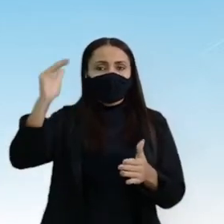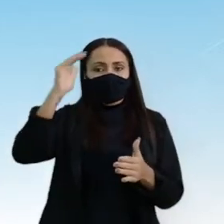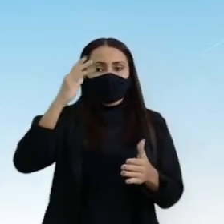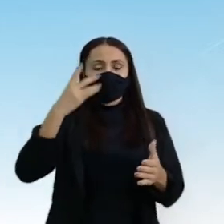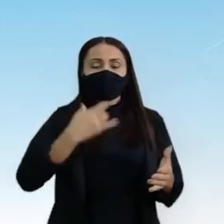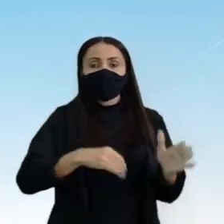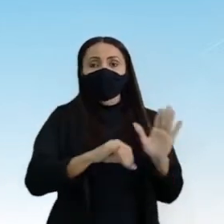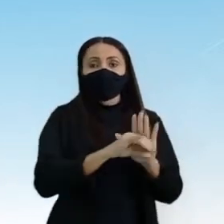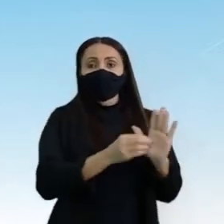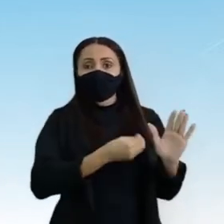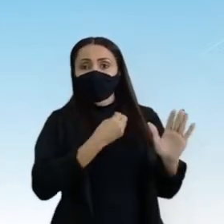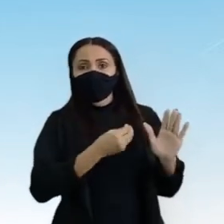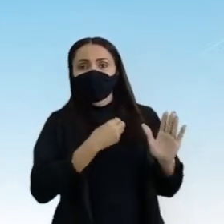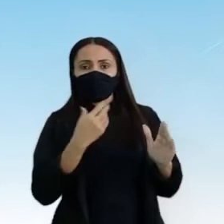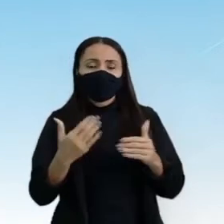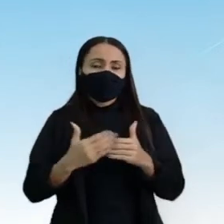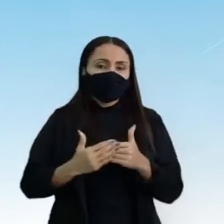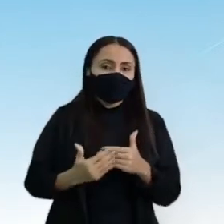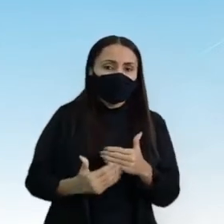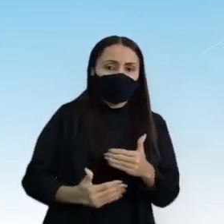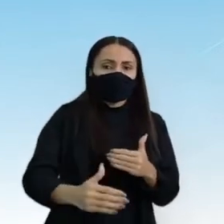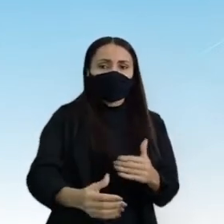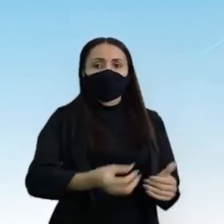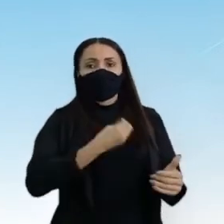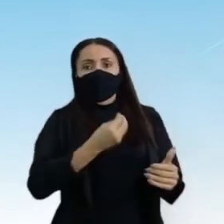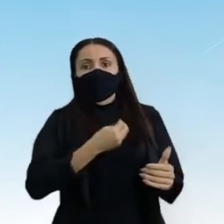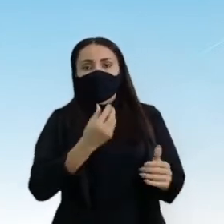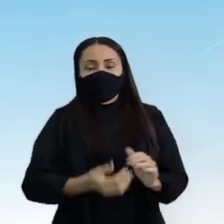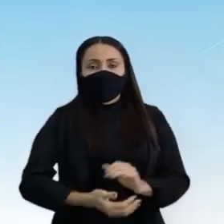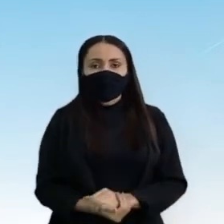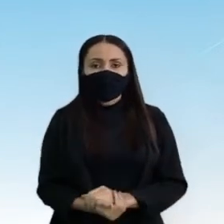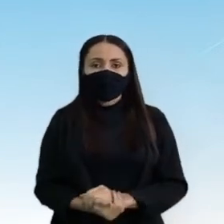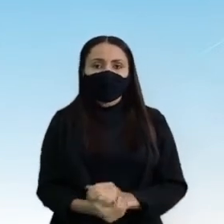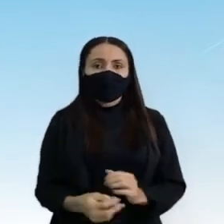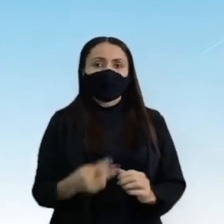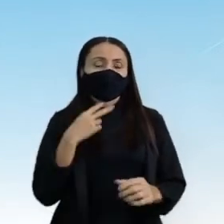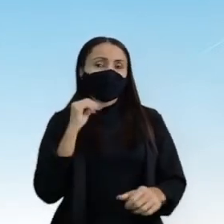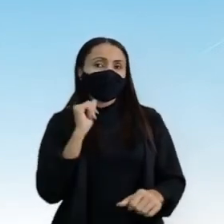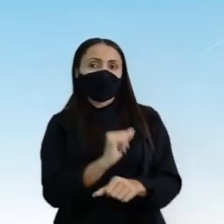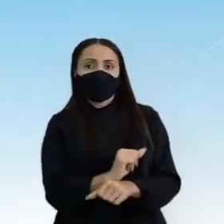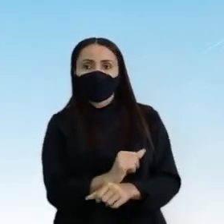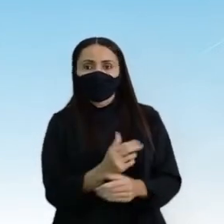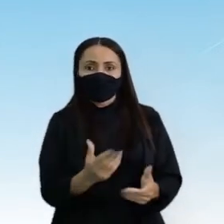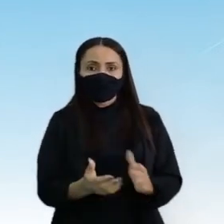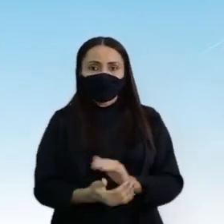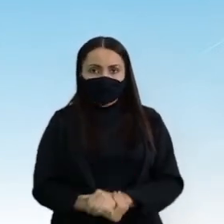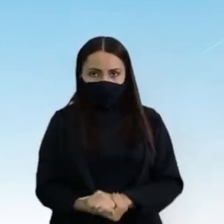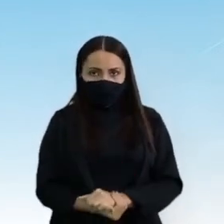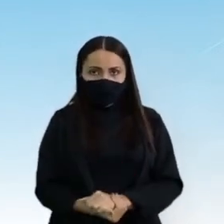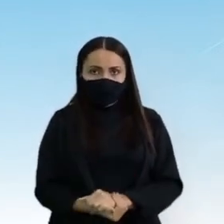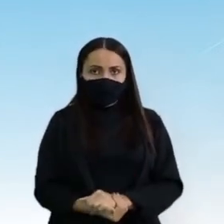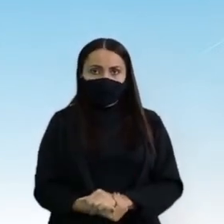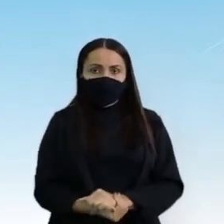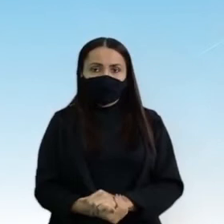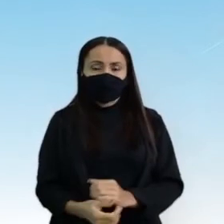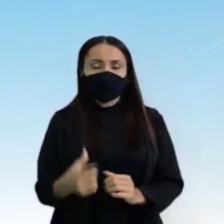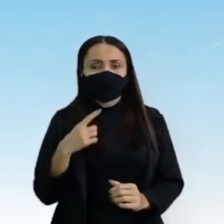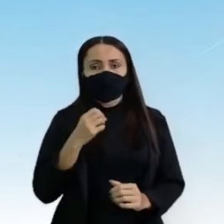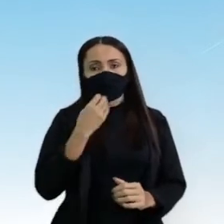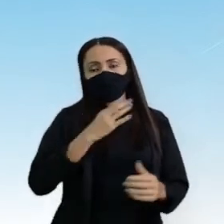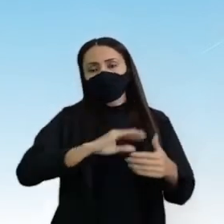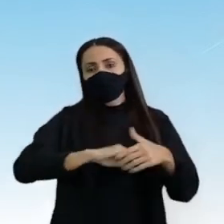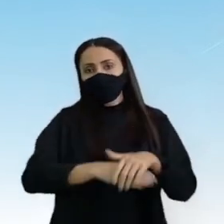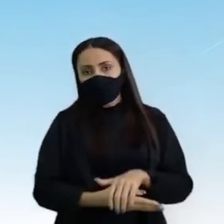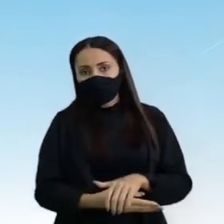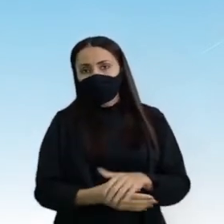vida até o momento em que você existir. Não pode parar de fazer atividade física, a gente não pode parar de ter bons hábitos, porque